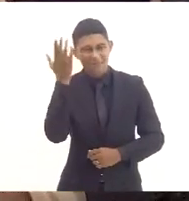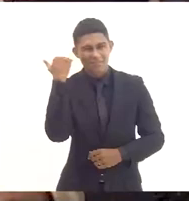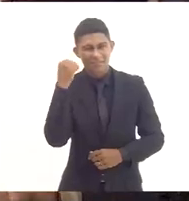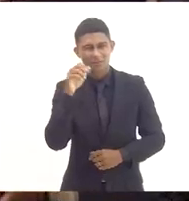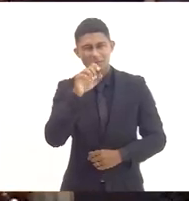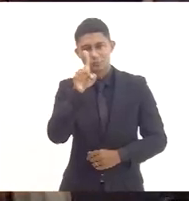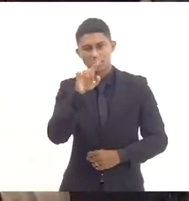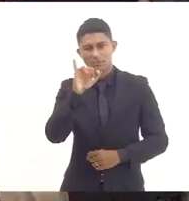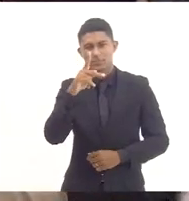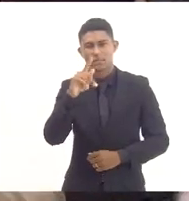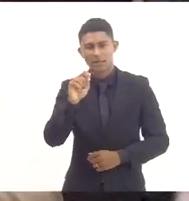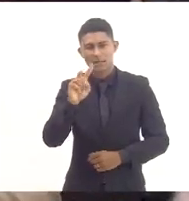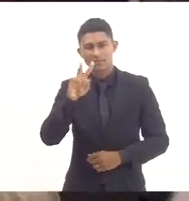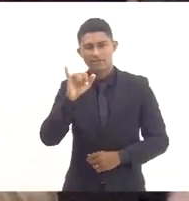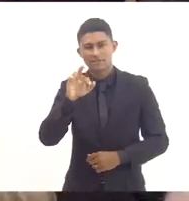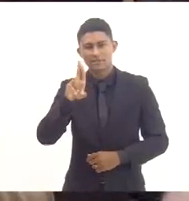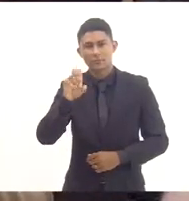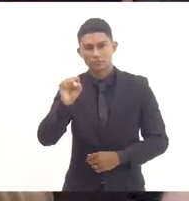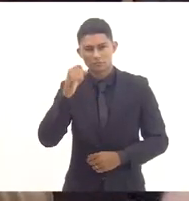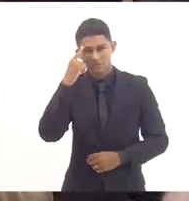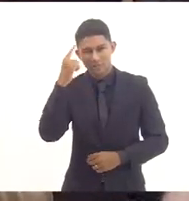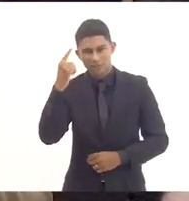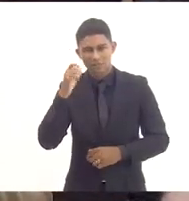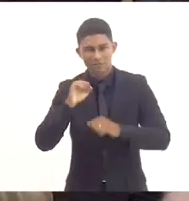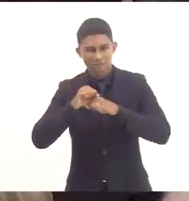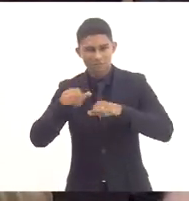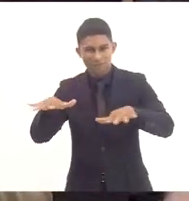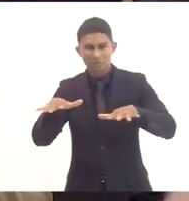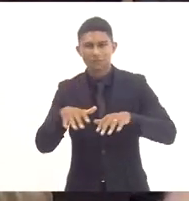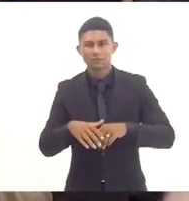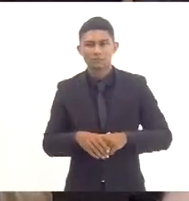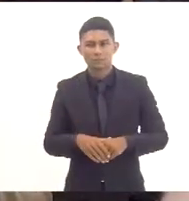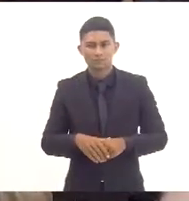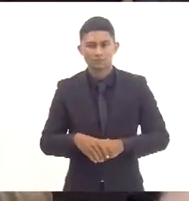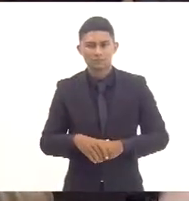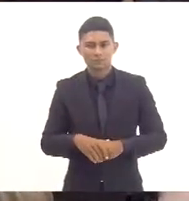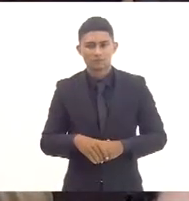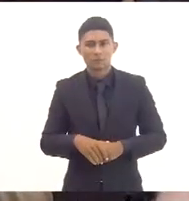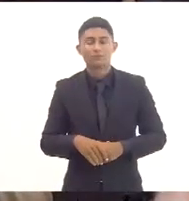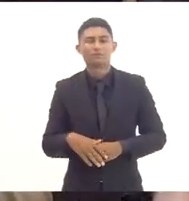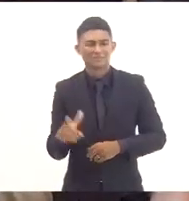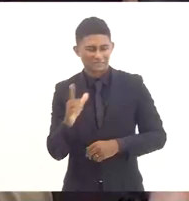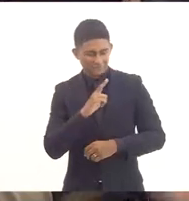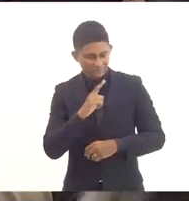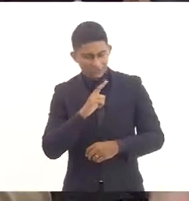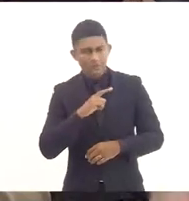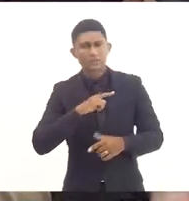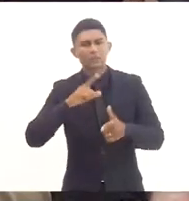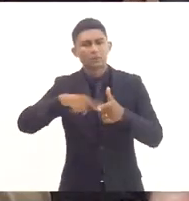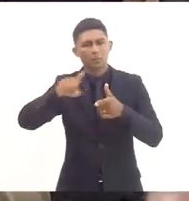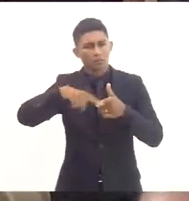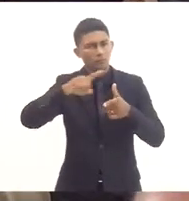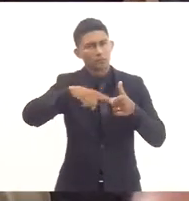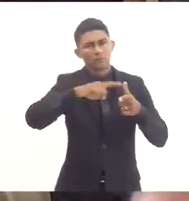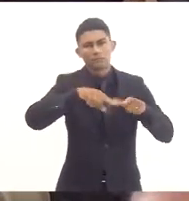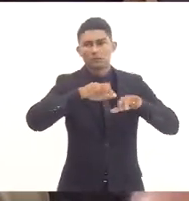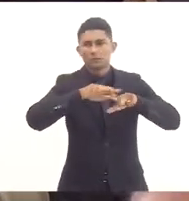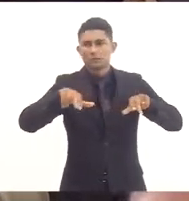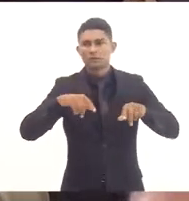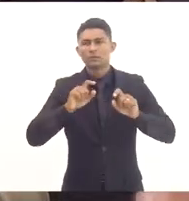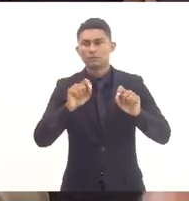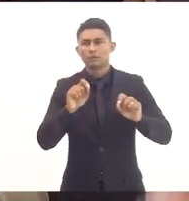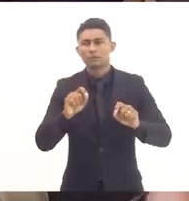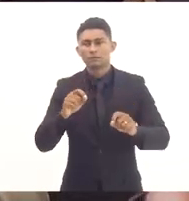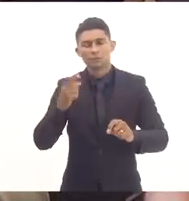vírus e junto com ela vieram todas as intercorrências que a microcefalia